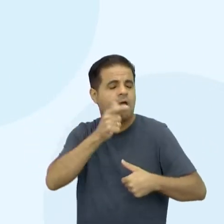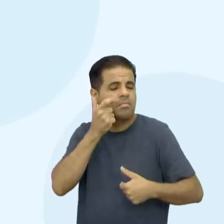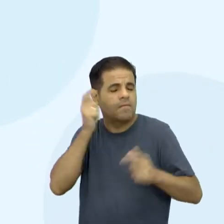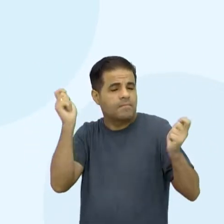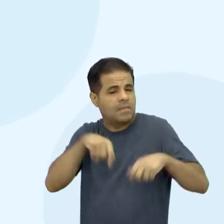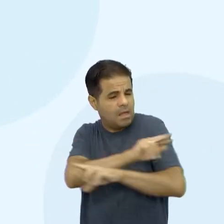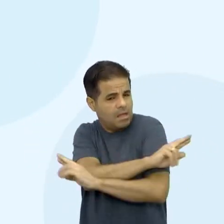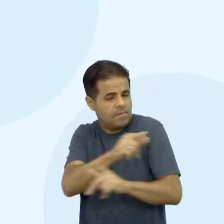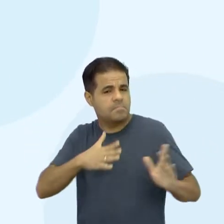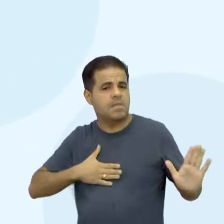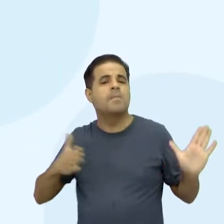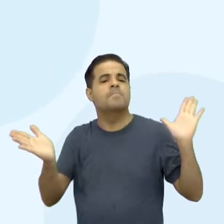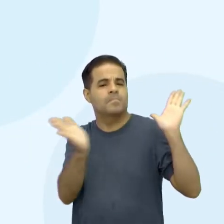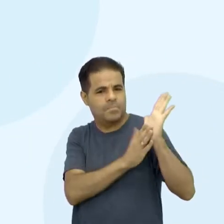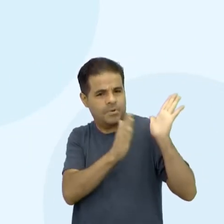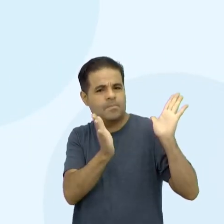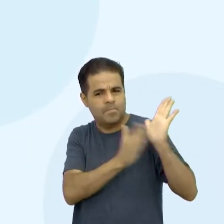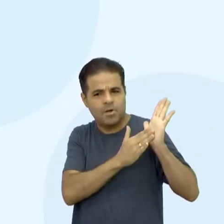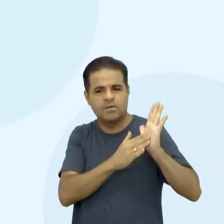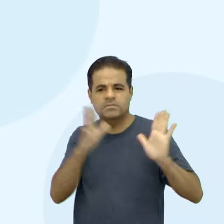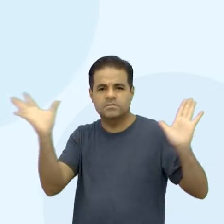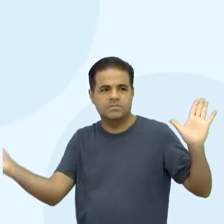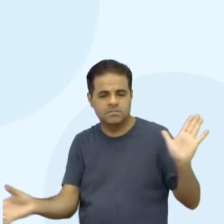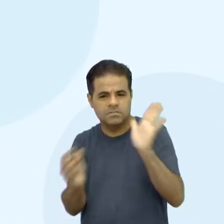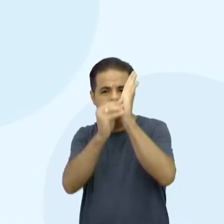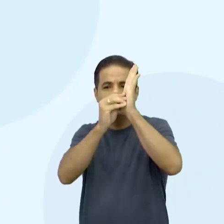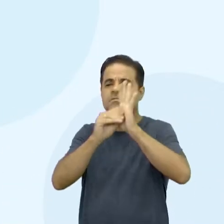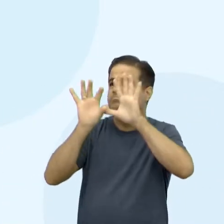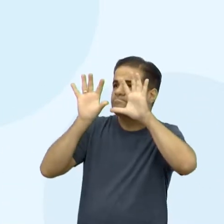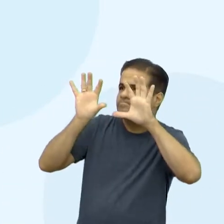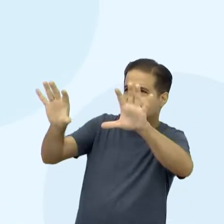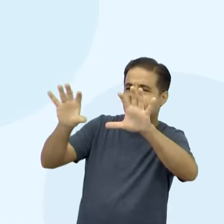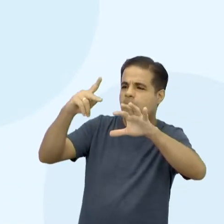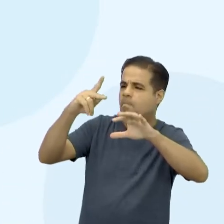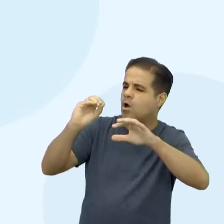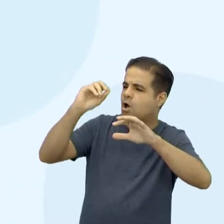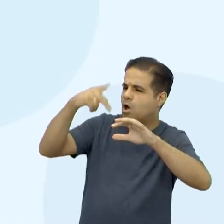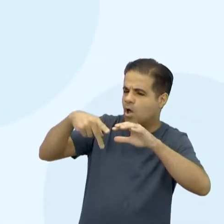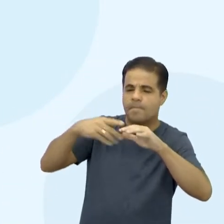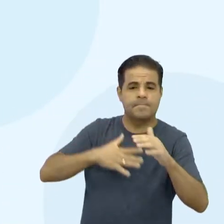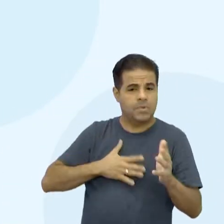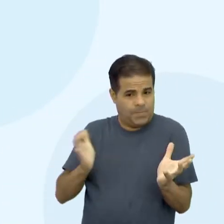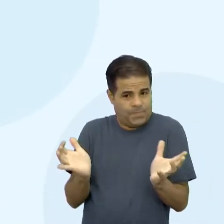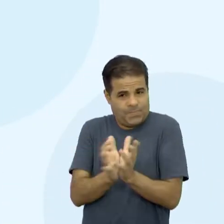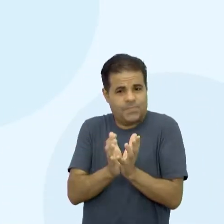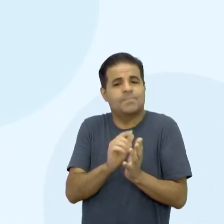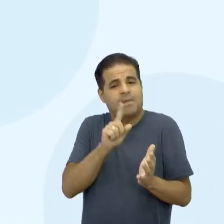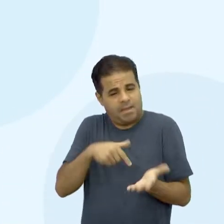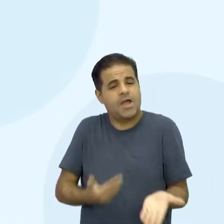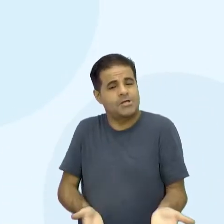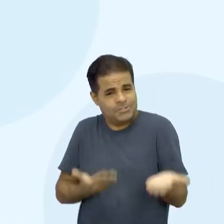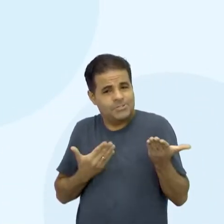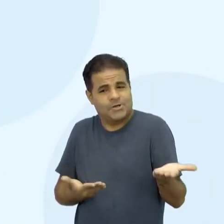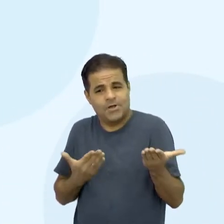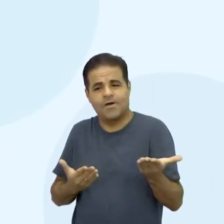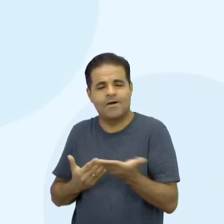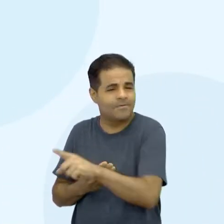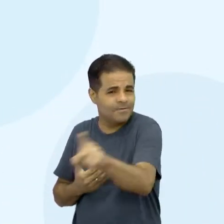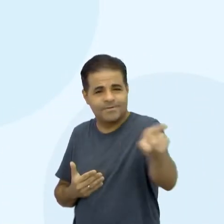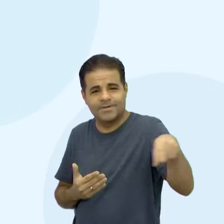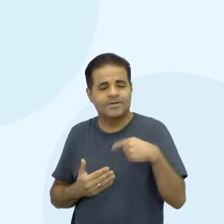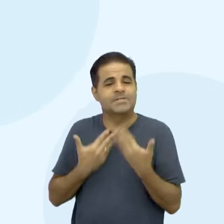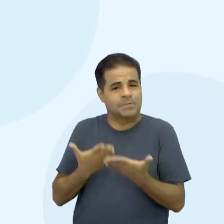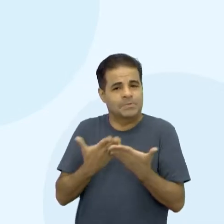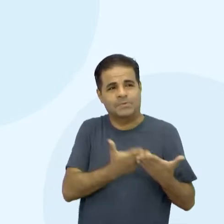diferenciar a minha proposta, né? E eu coloquei um efeito mais pop, porque o meu público é jovem, é pop, que são vocês, os